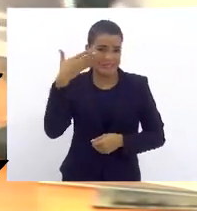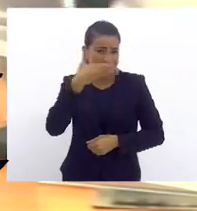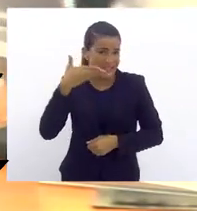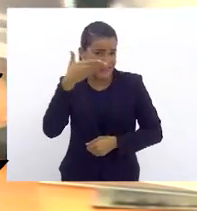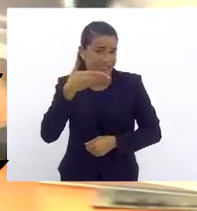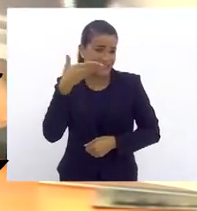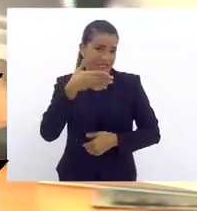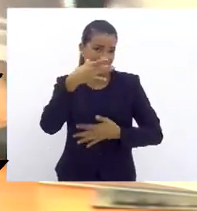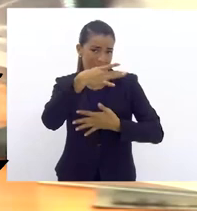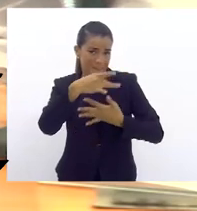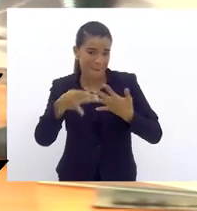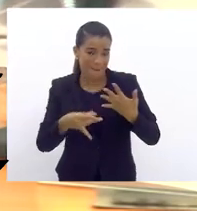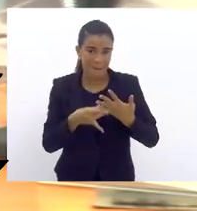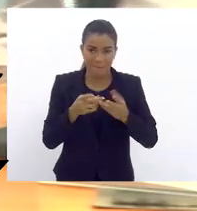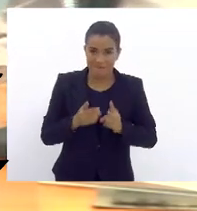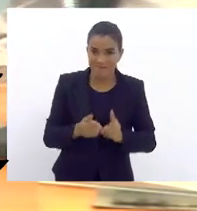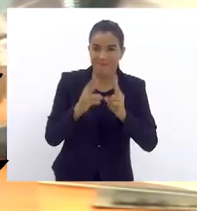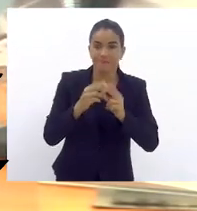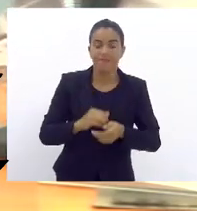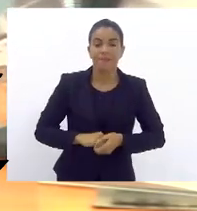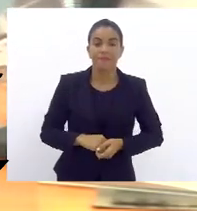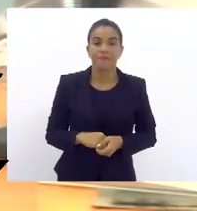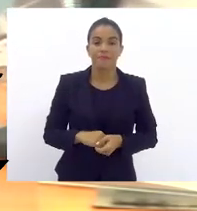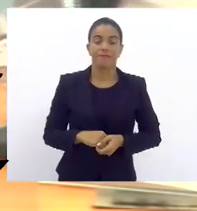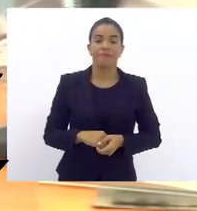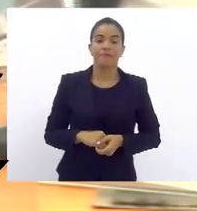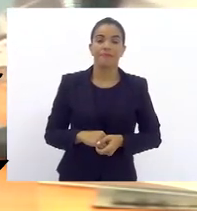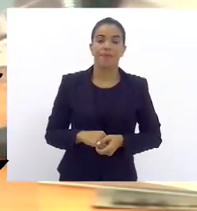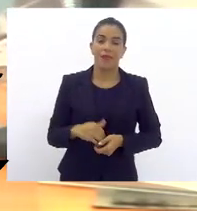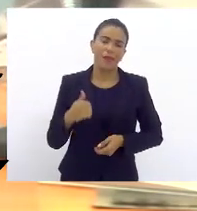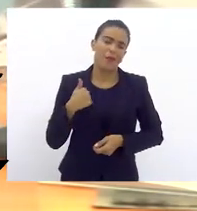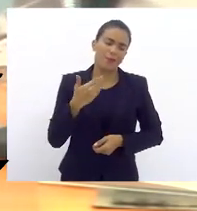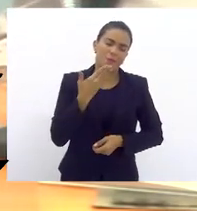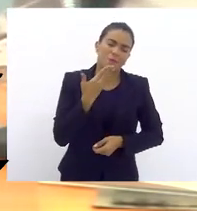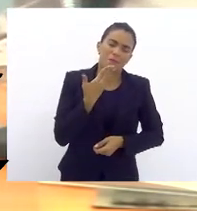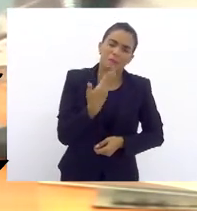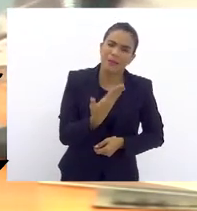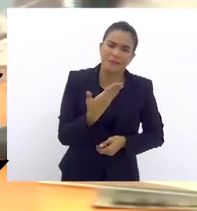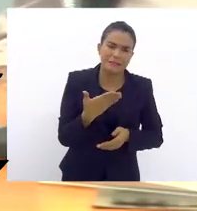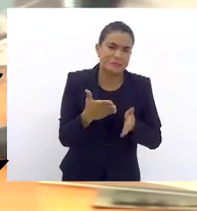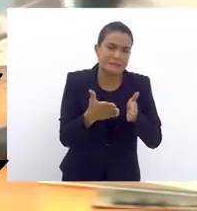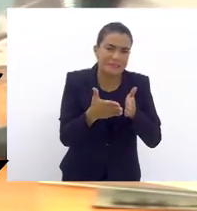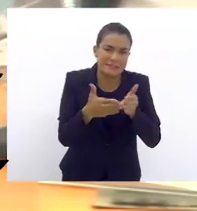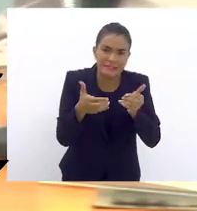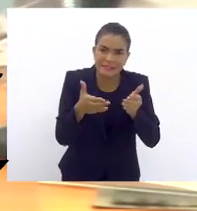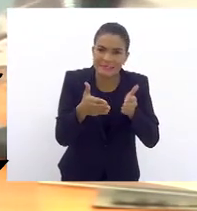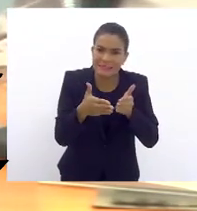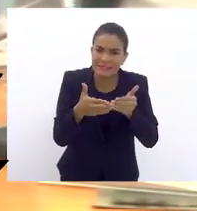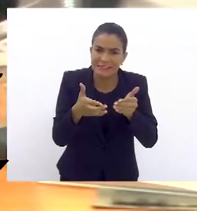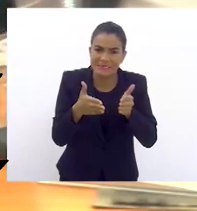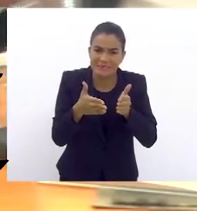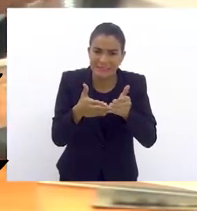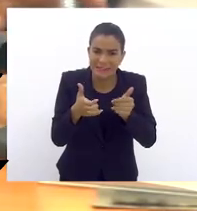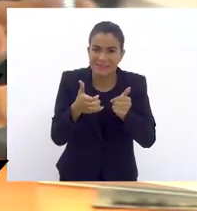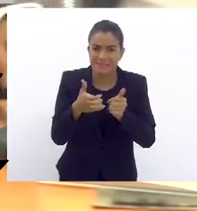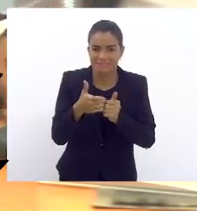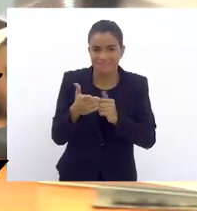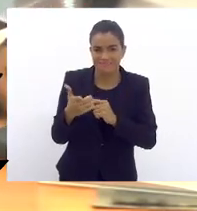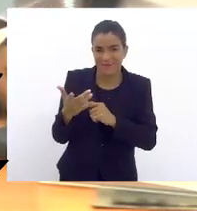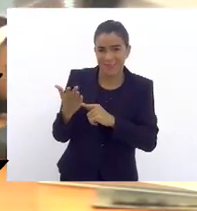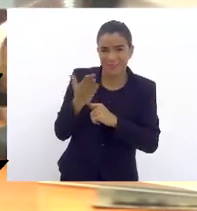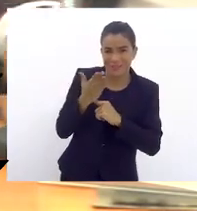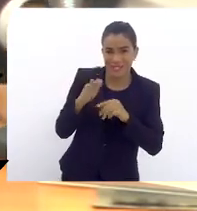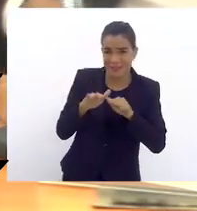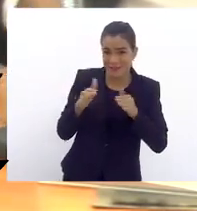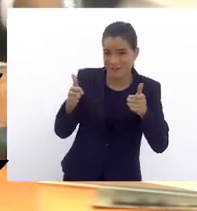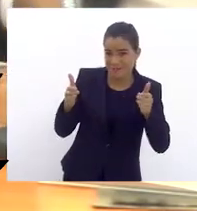essa sequência eu vou pedir a dar uma quebrada aqui na mesa